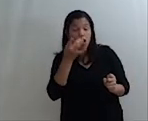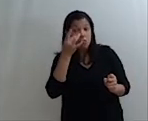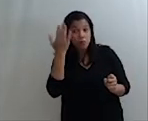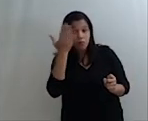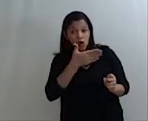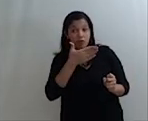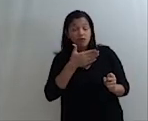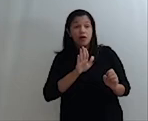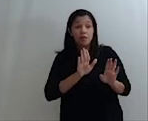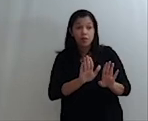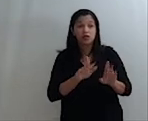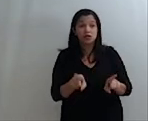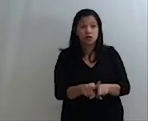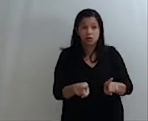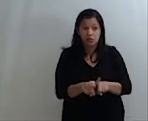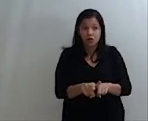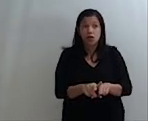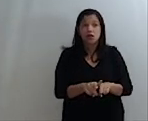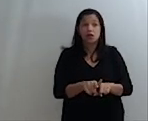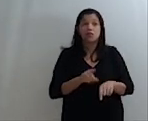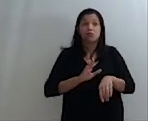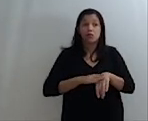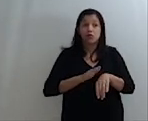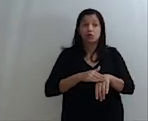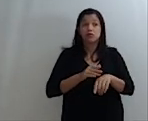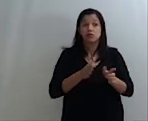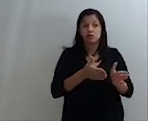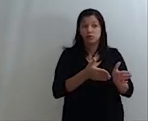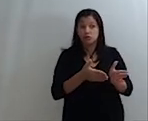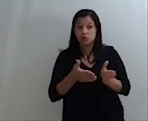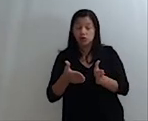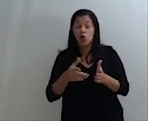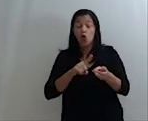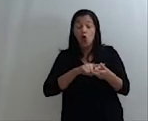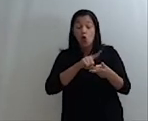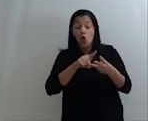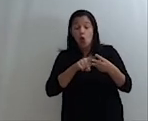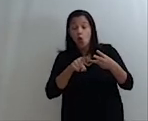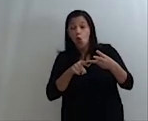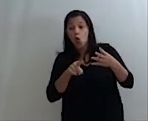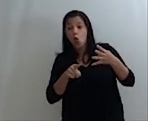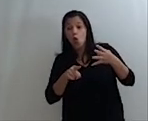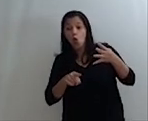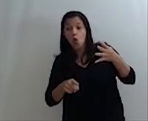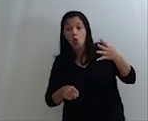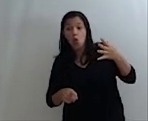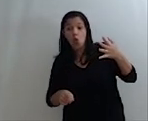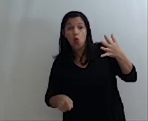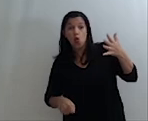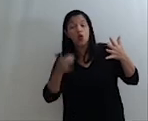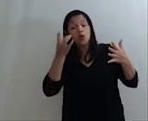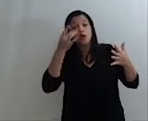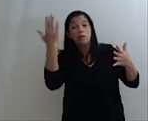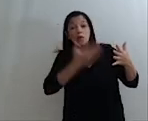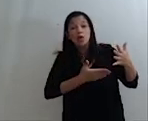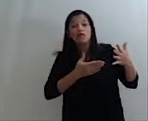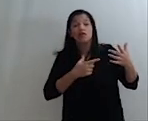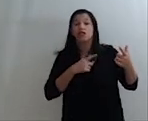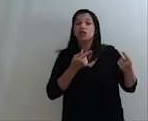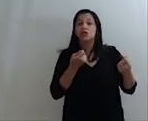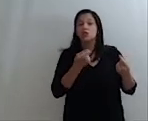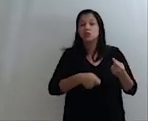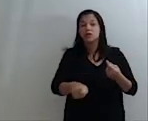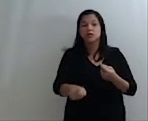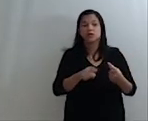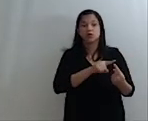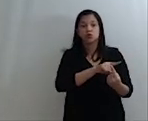pode ele se convencer da autoria delitiva a partir do exame de outras provas que não guardem em relação de causa e efeito com o ato viciado de